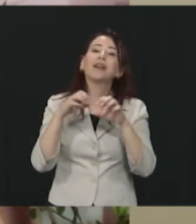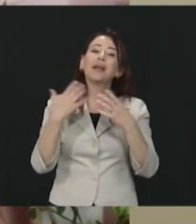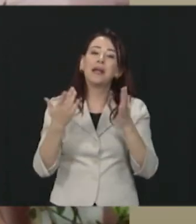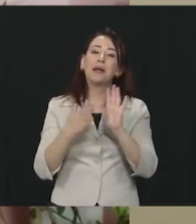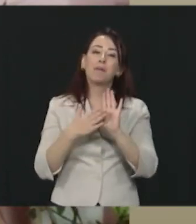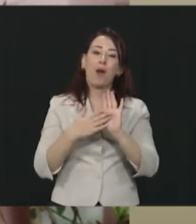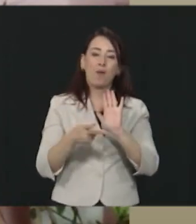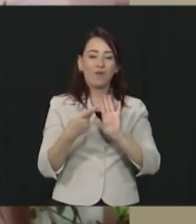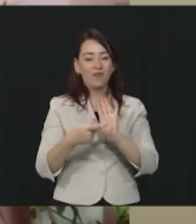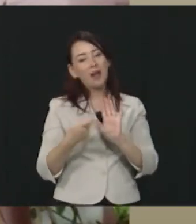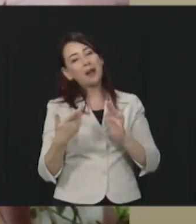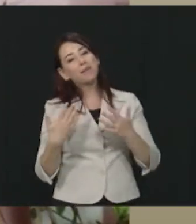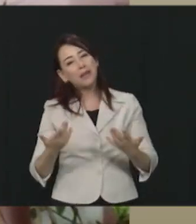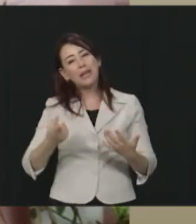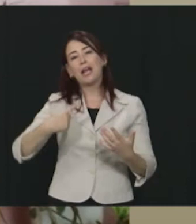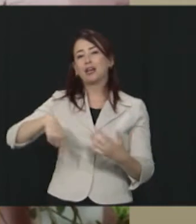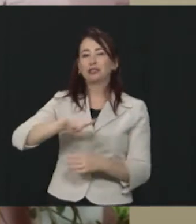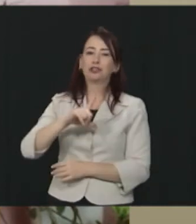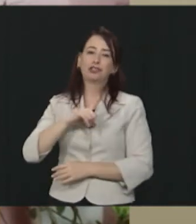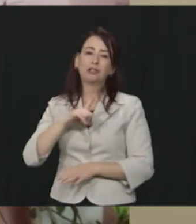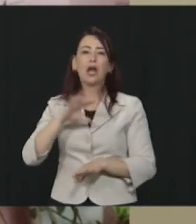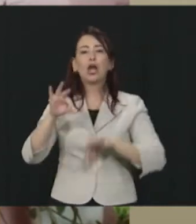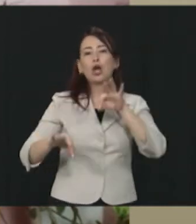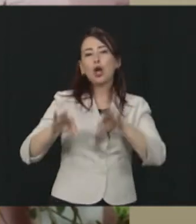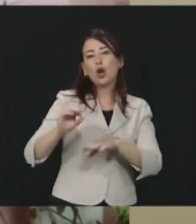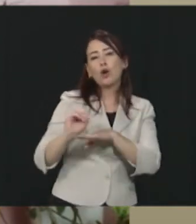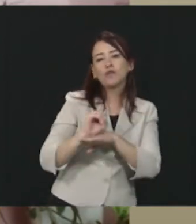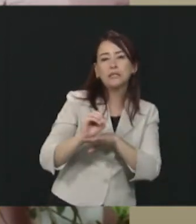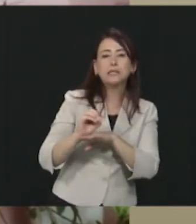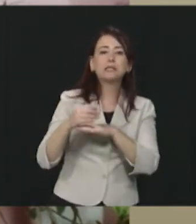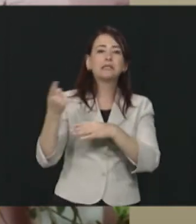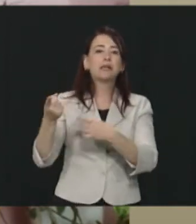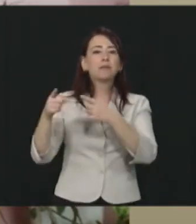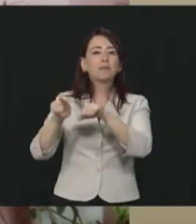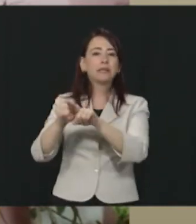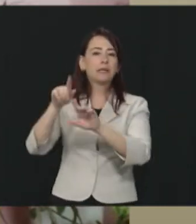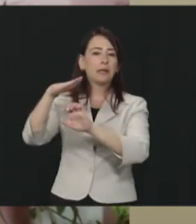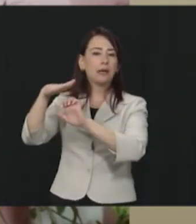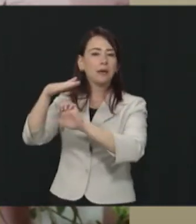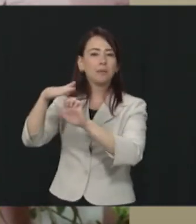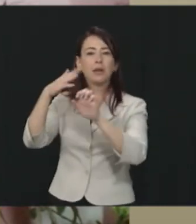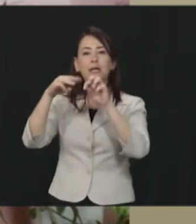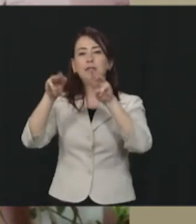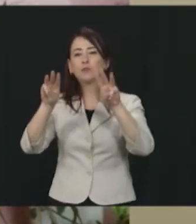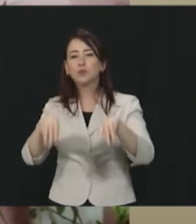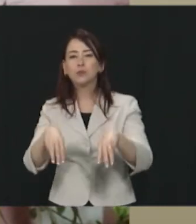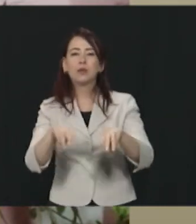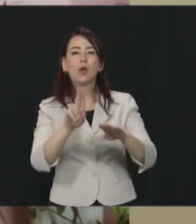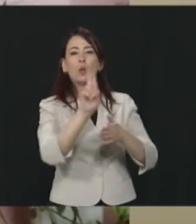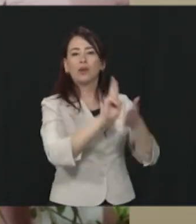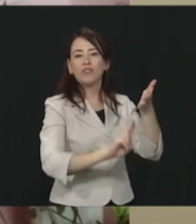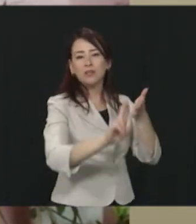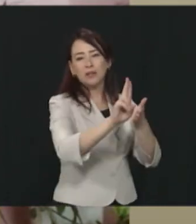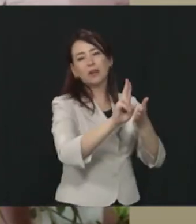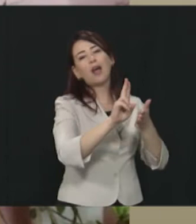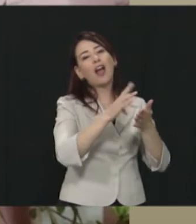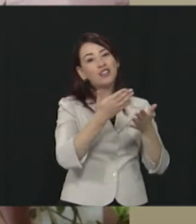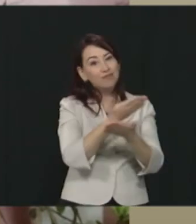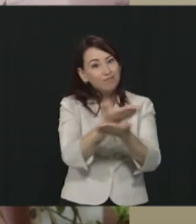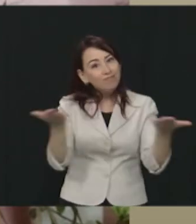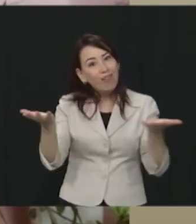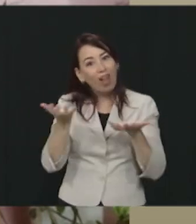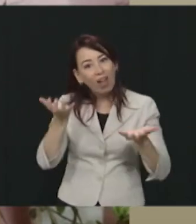trabalha com oficinas, com universidades, com empresas, com museus, todo mundo que quer